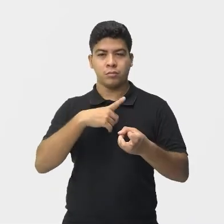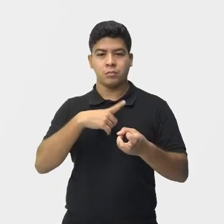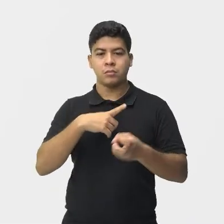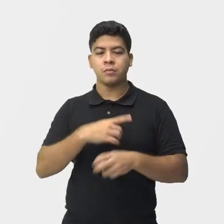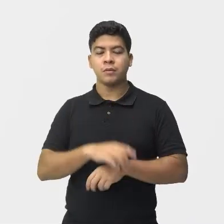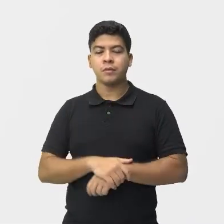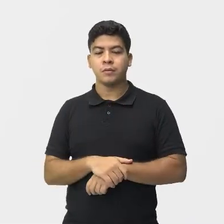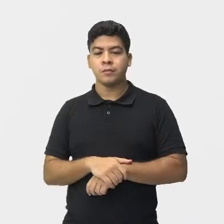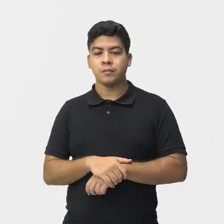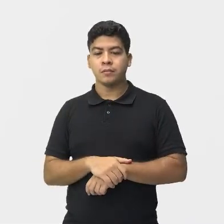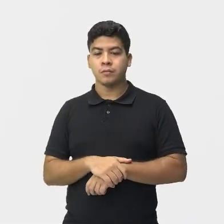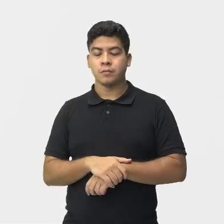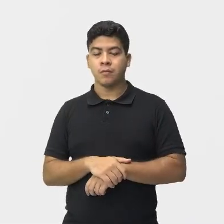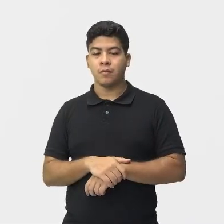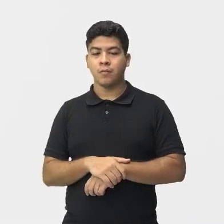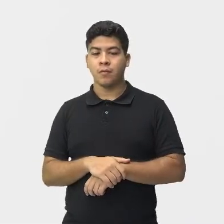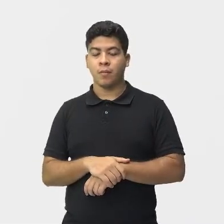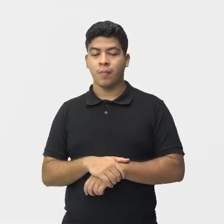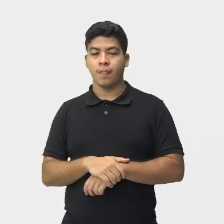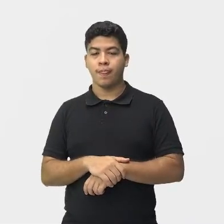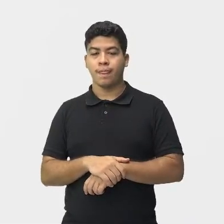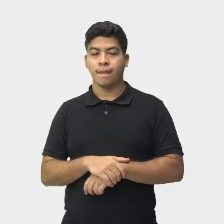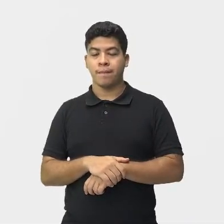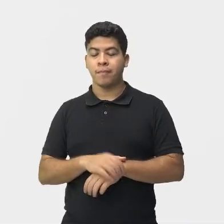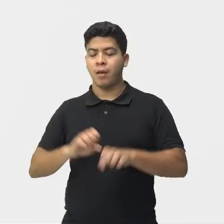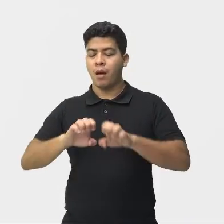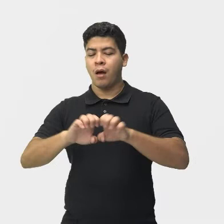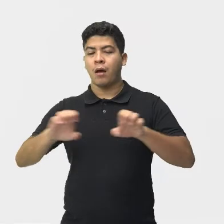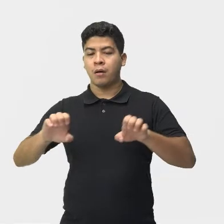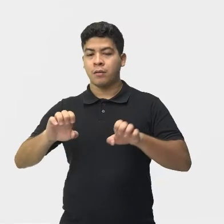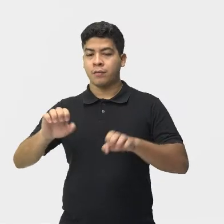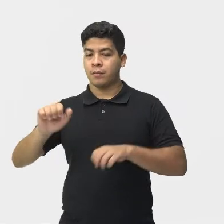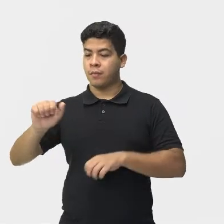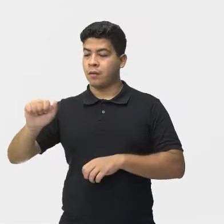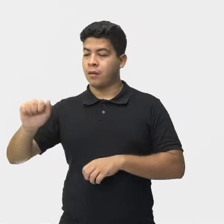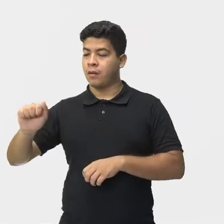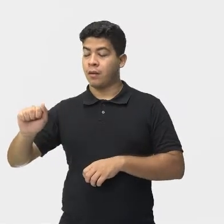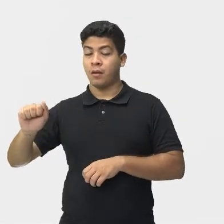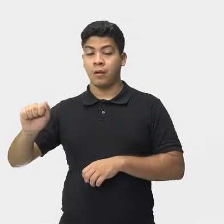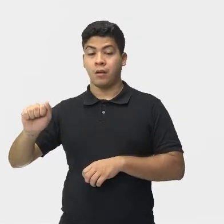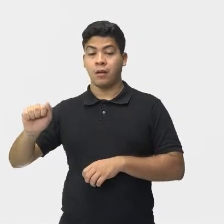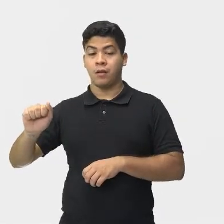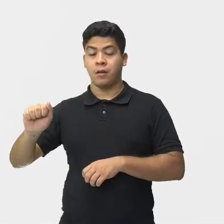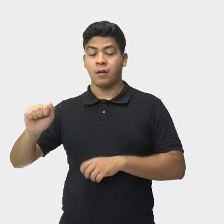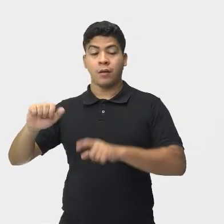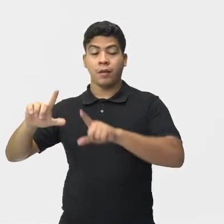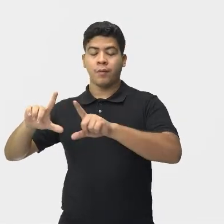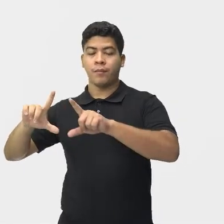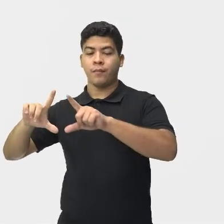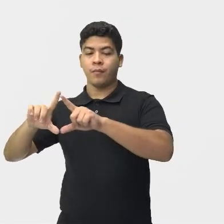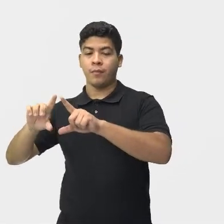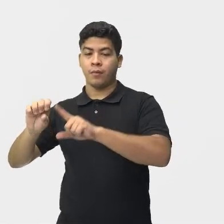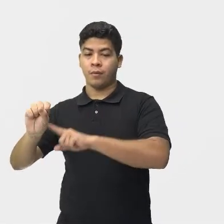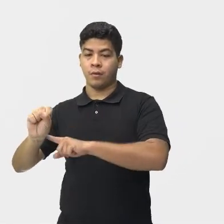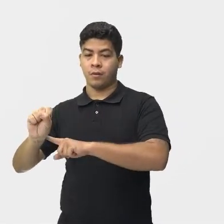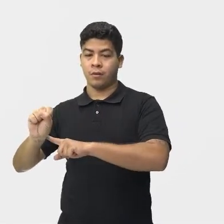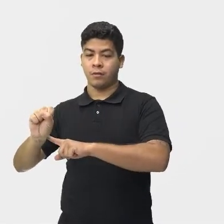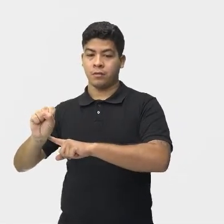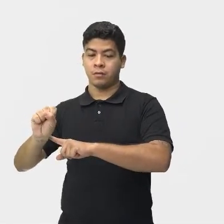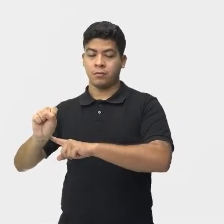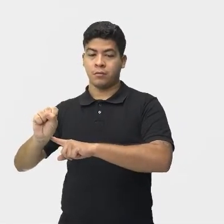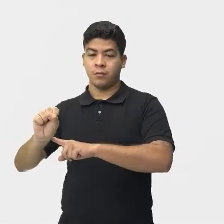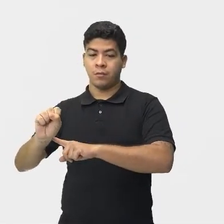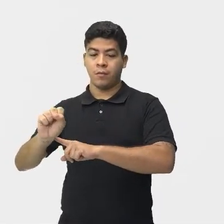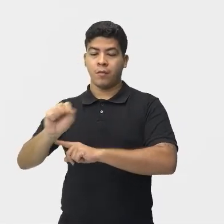você, que a área de um trapézio, ela é a base maior mais a base menor vezes a altura do